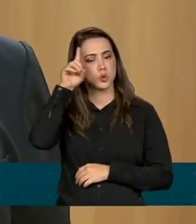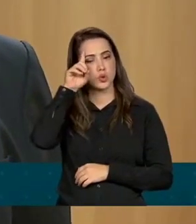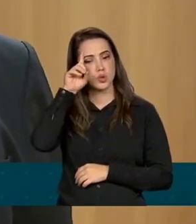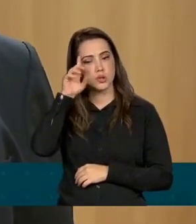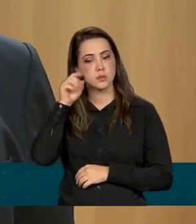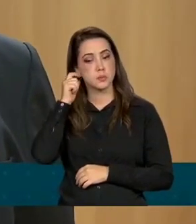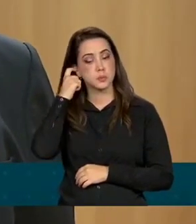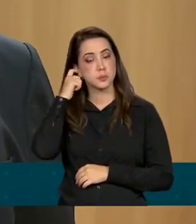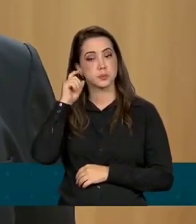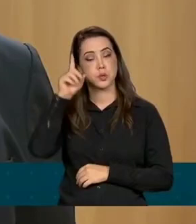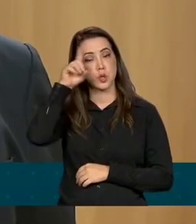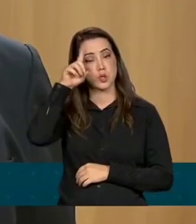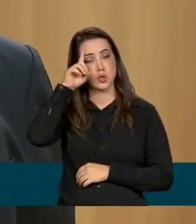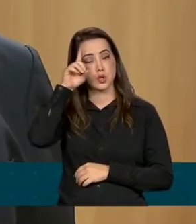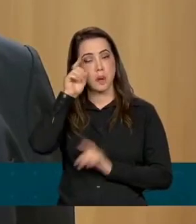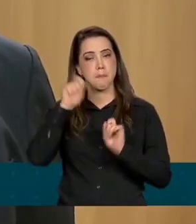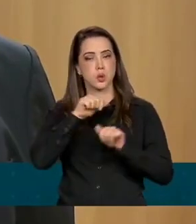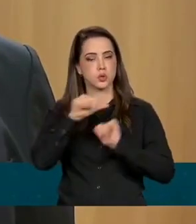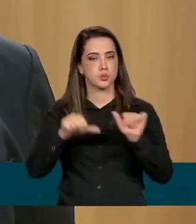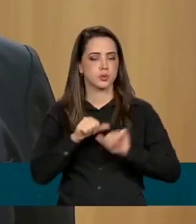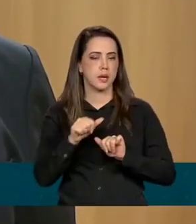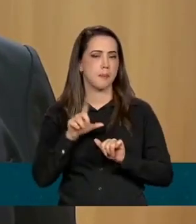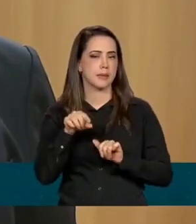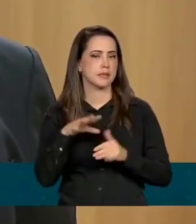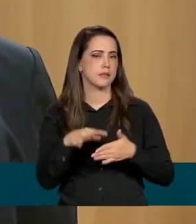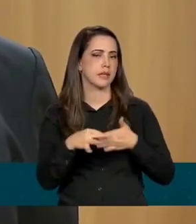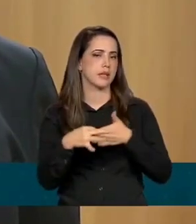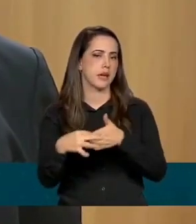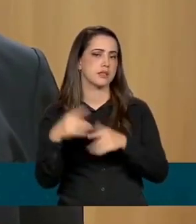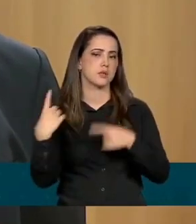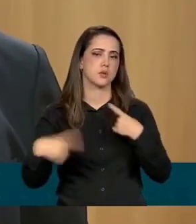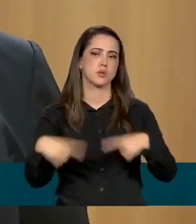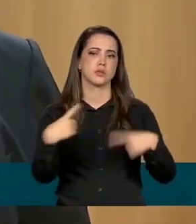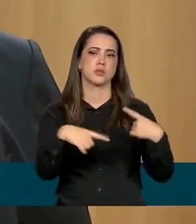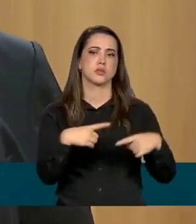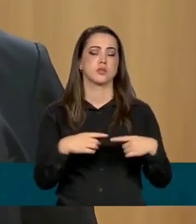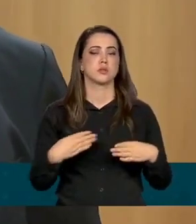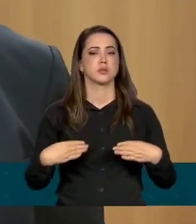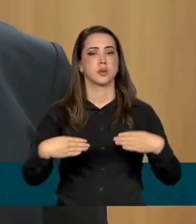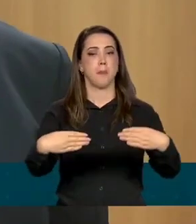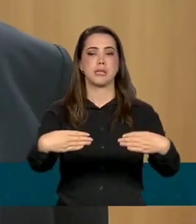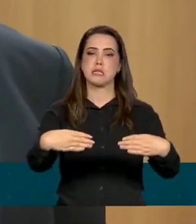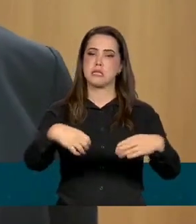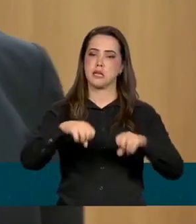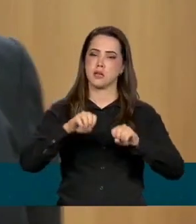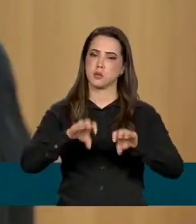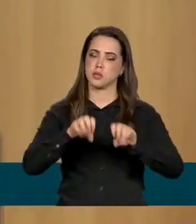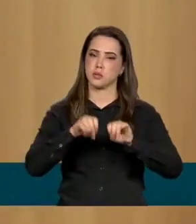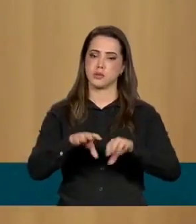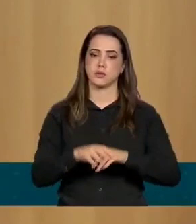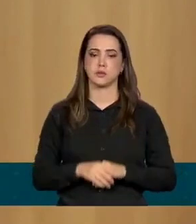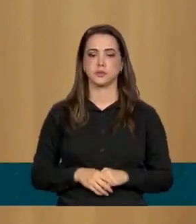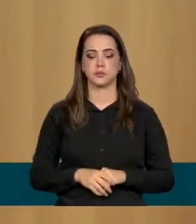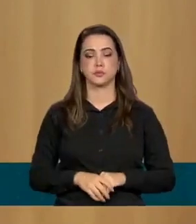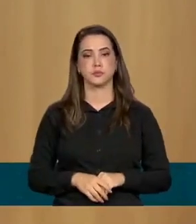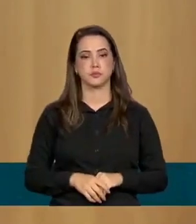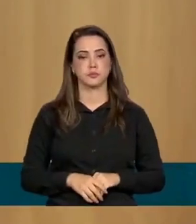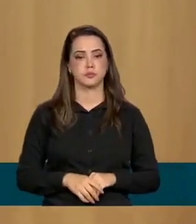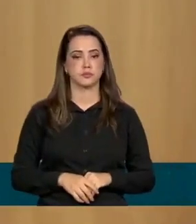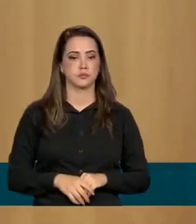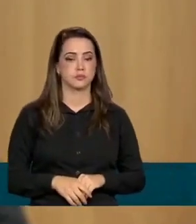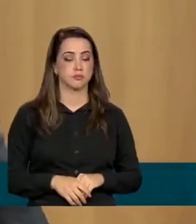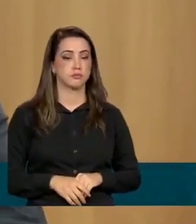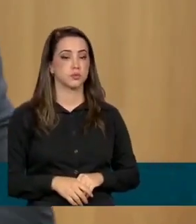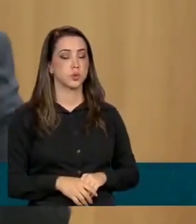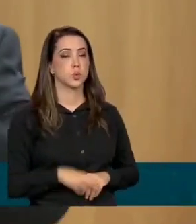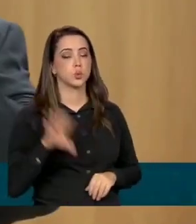dias, mas quem conduzirá esse debate é o Ministério da Educação, é o ministro Camilo. Vinícius Cassela,